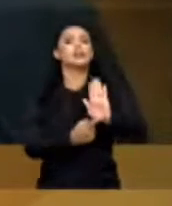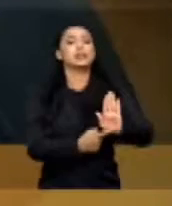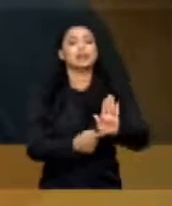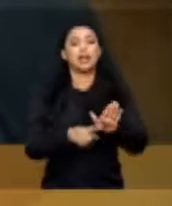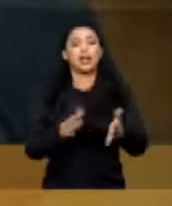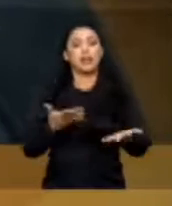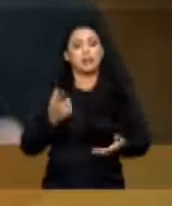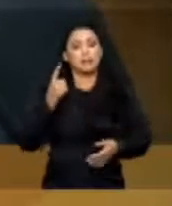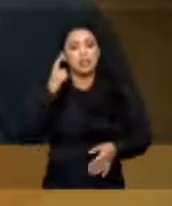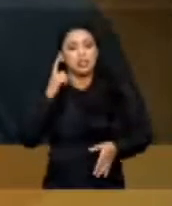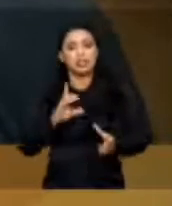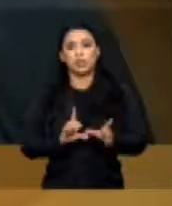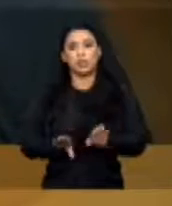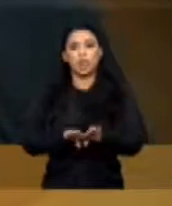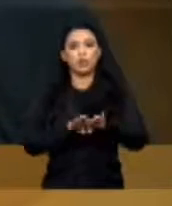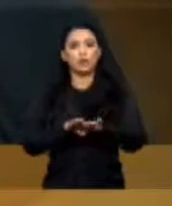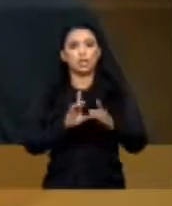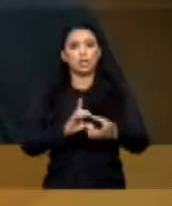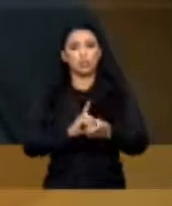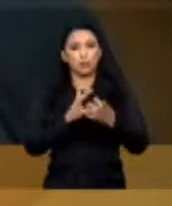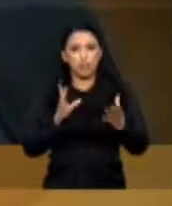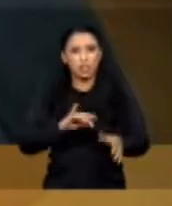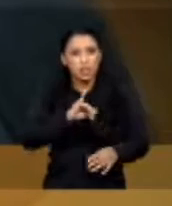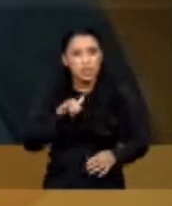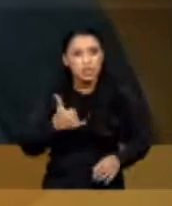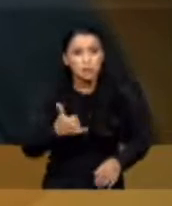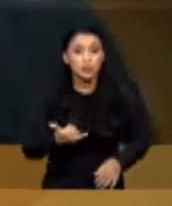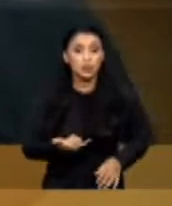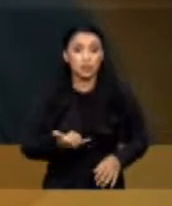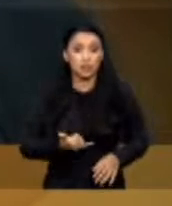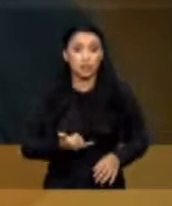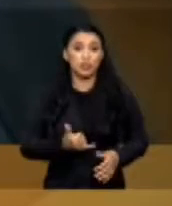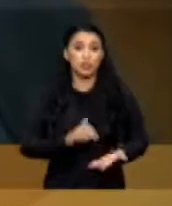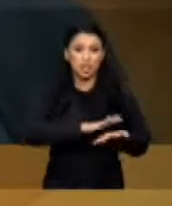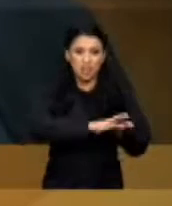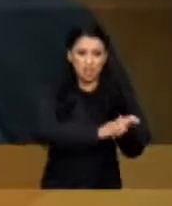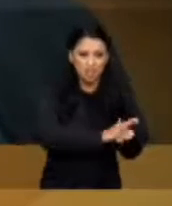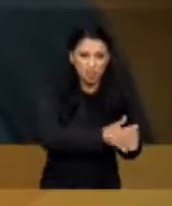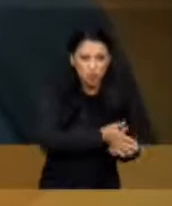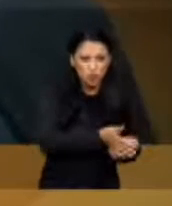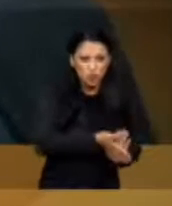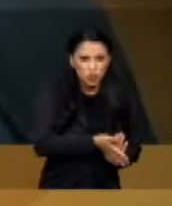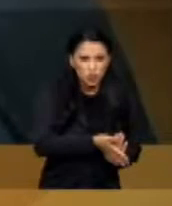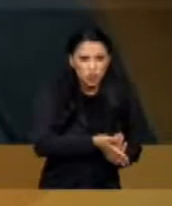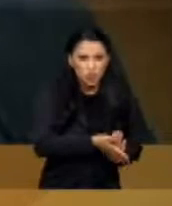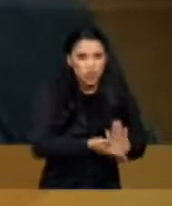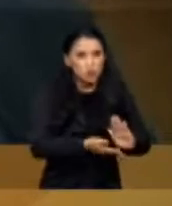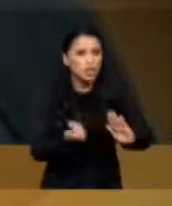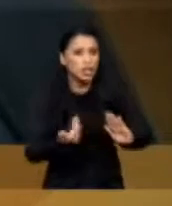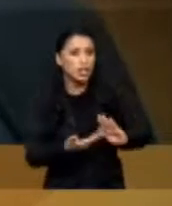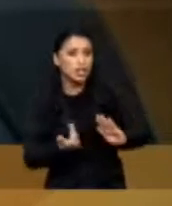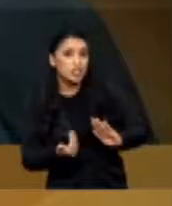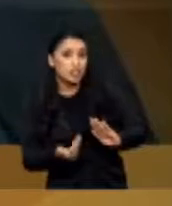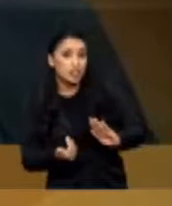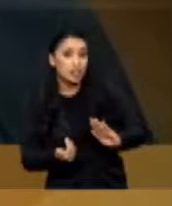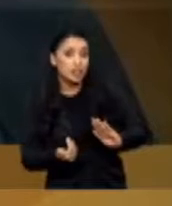da igualdade, na arena democrática, com uma pretensão de exclusão, com a pretensão de retirada,